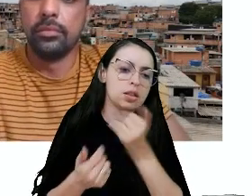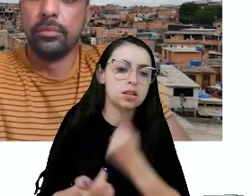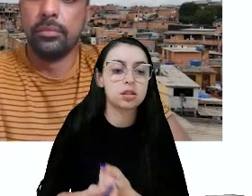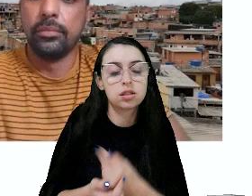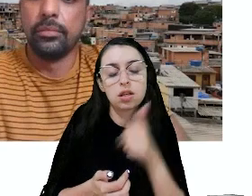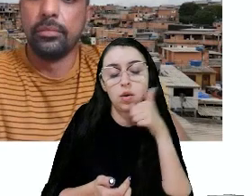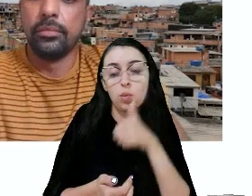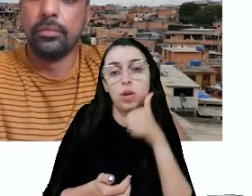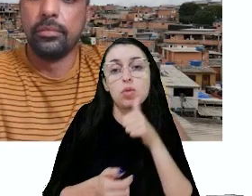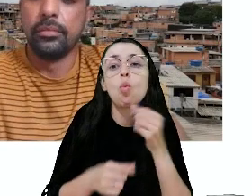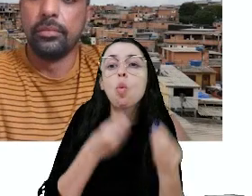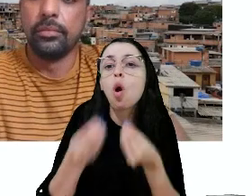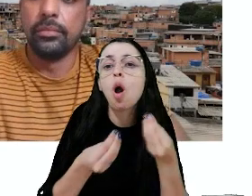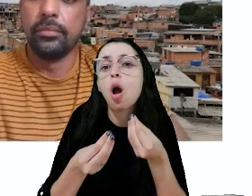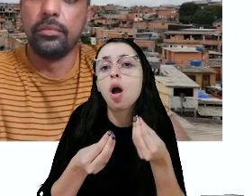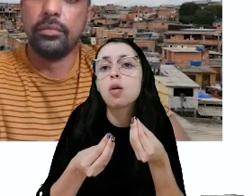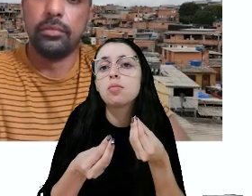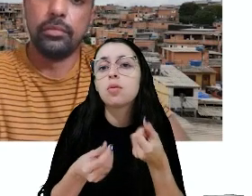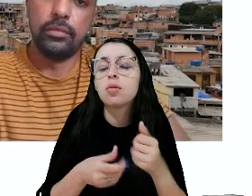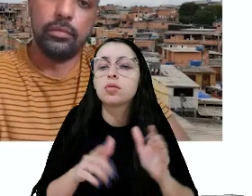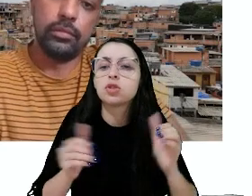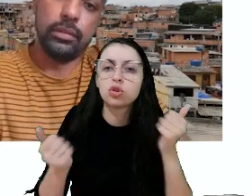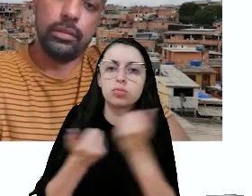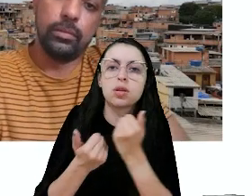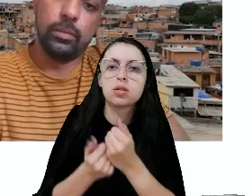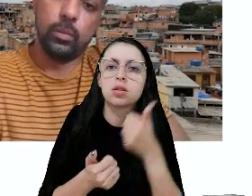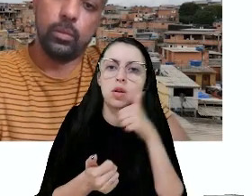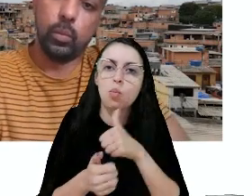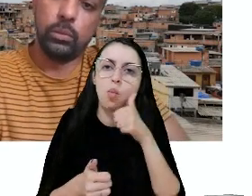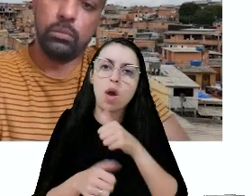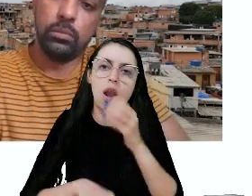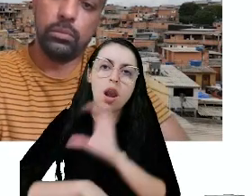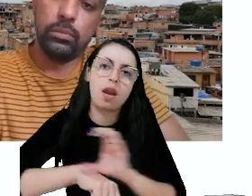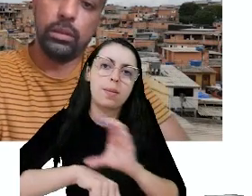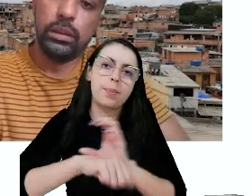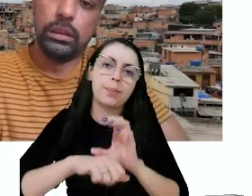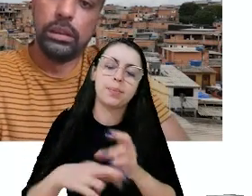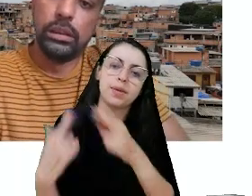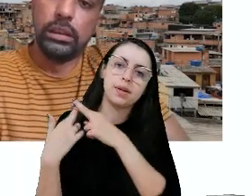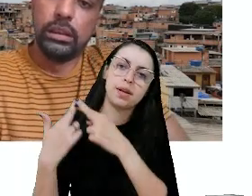é a participação feminina, né, nessa capacitação para ser líder?